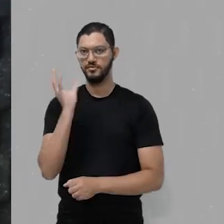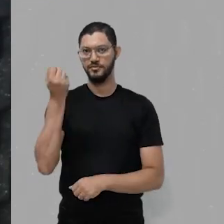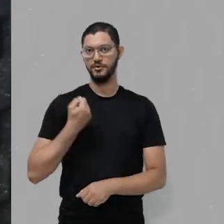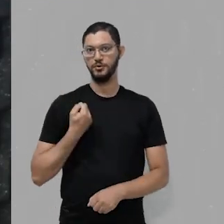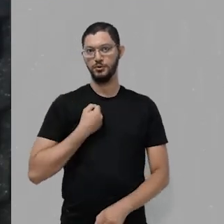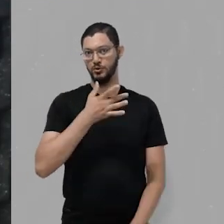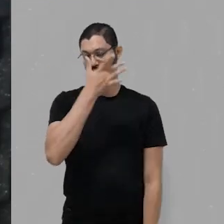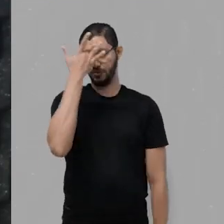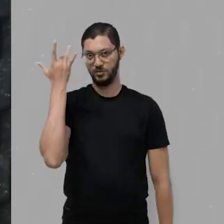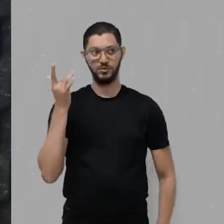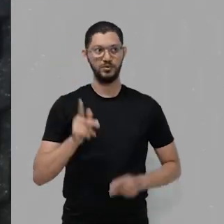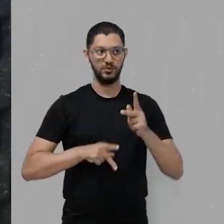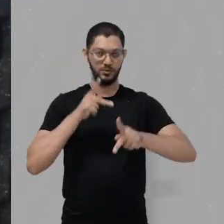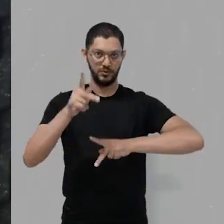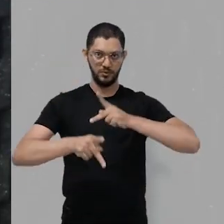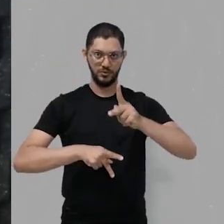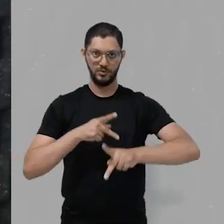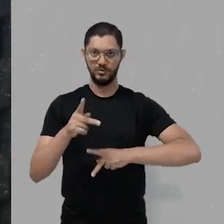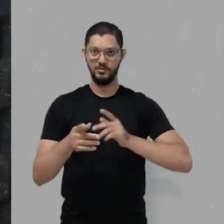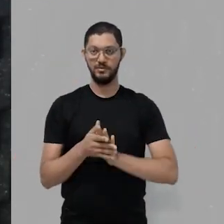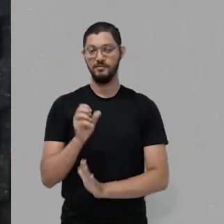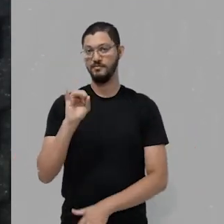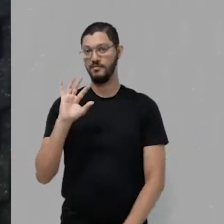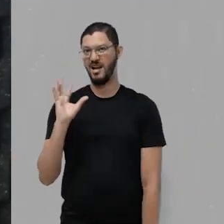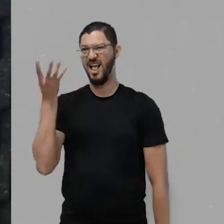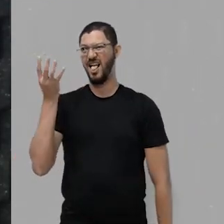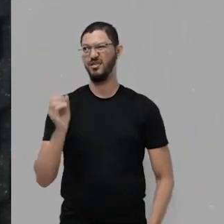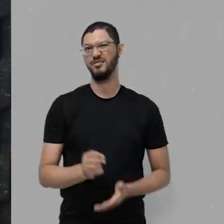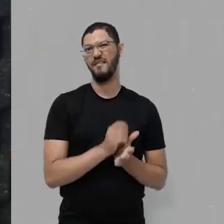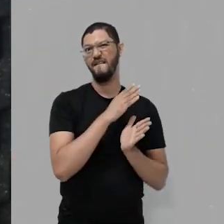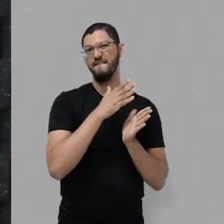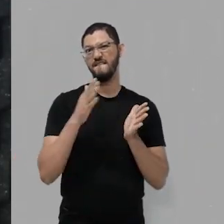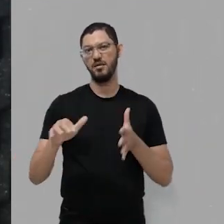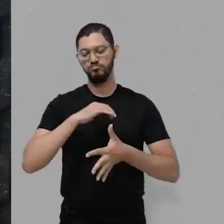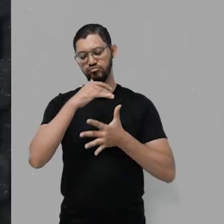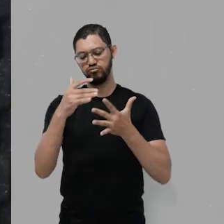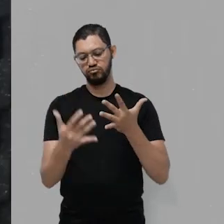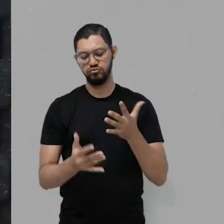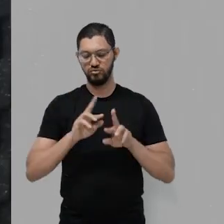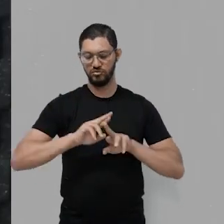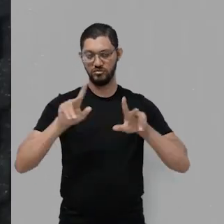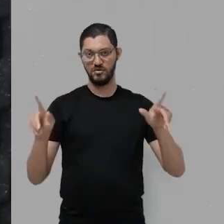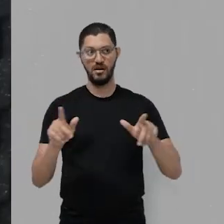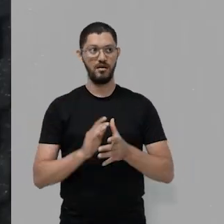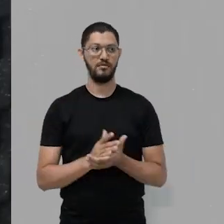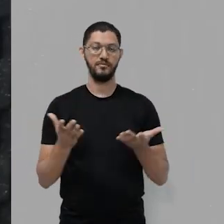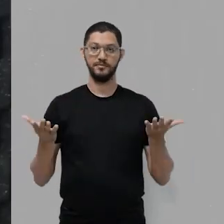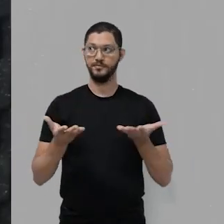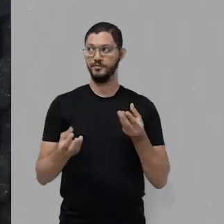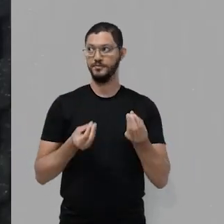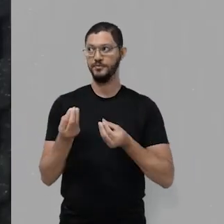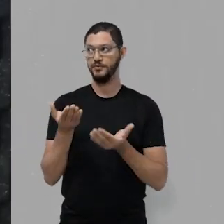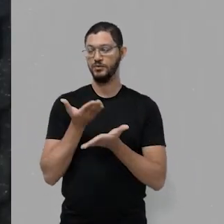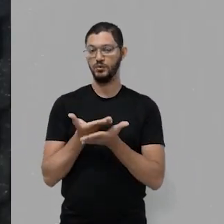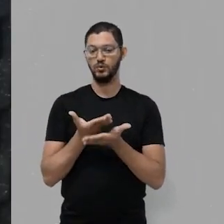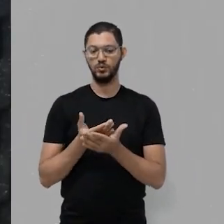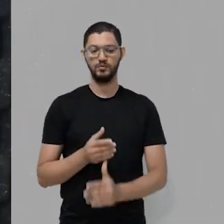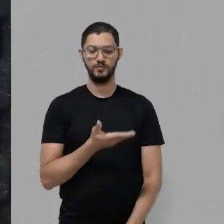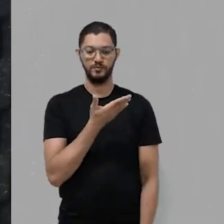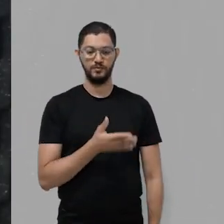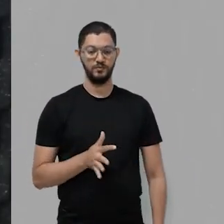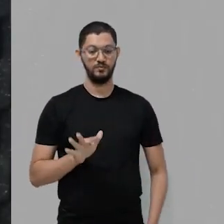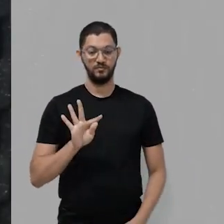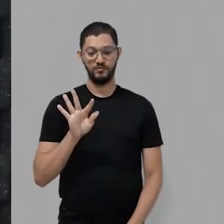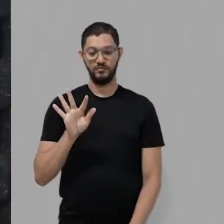número de indivíduos das populações se devem a muitos fatores, ok? Aí nós vamos aqui estudar os fatores